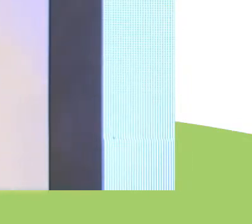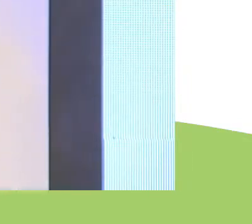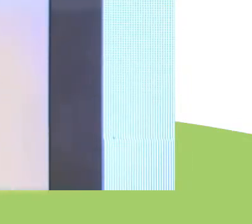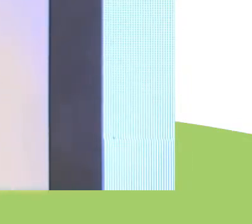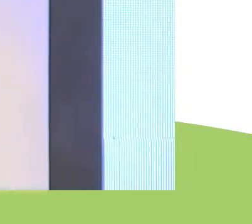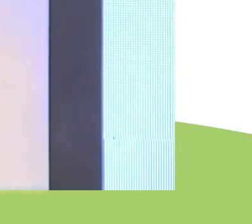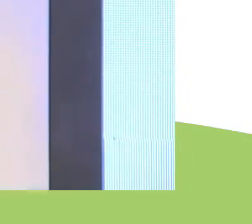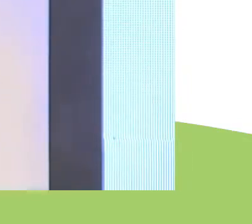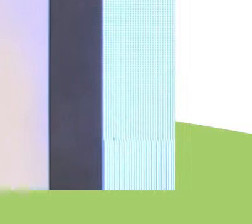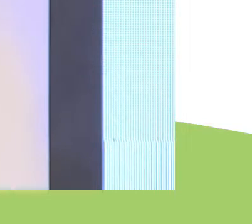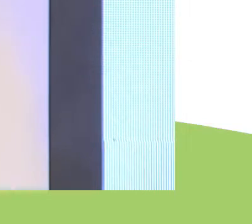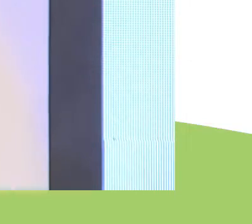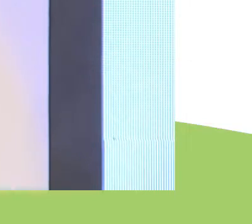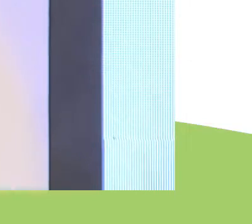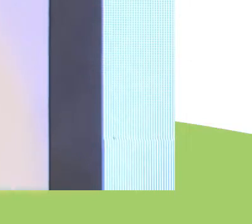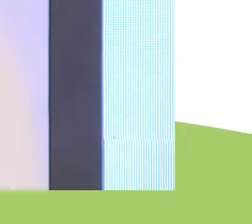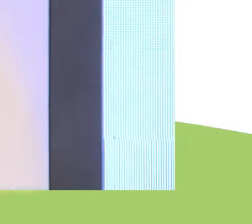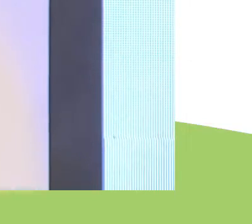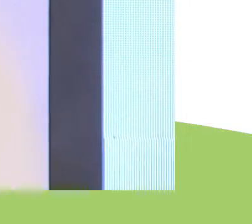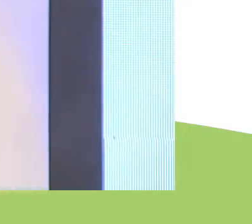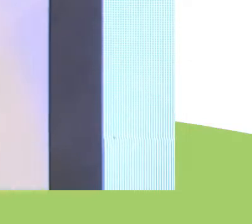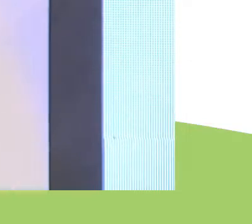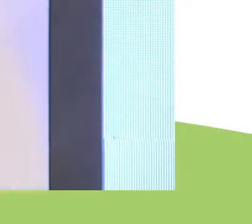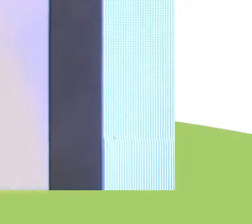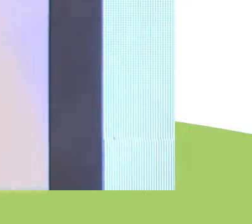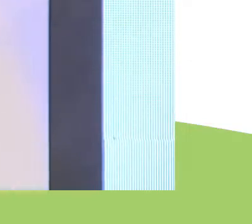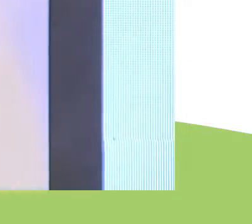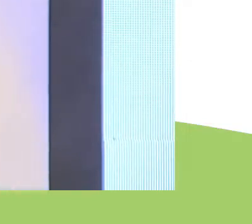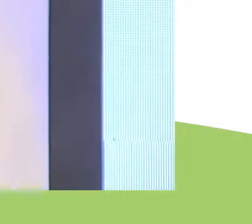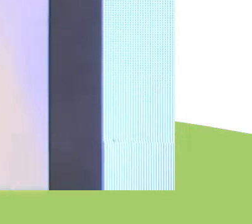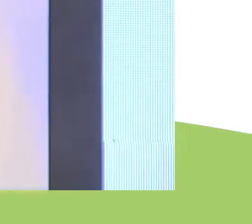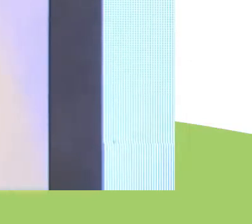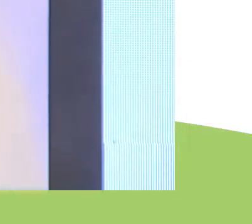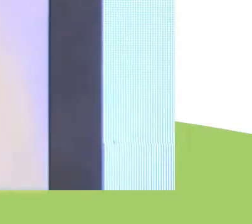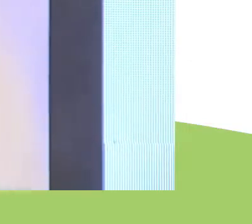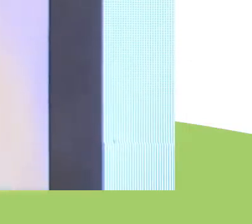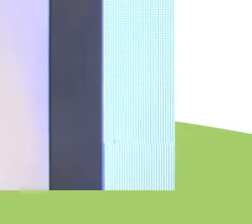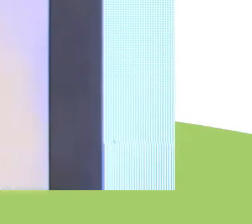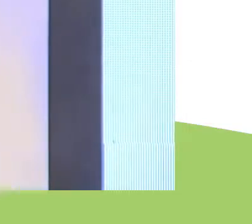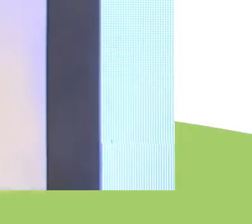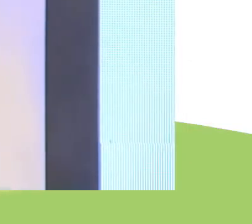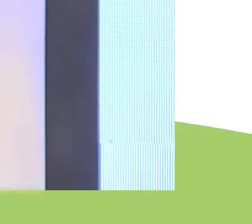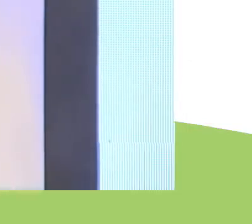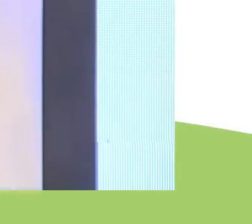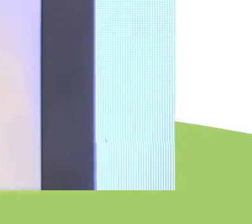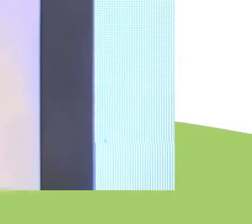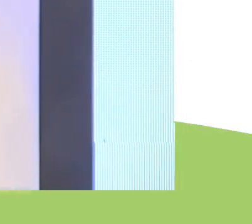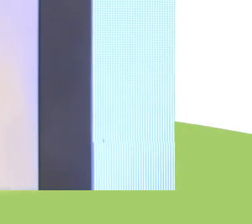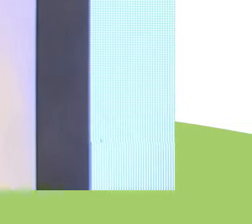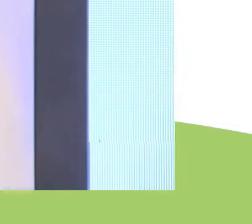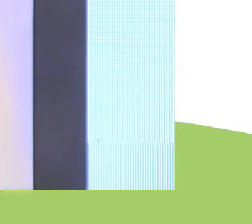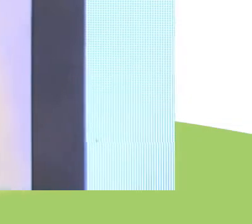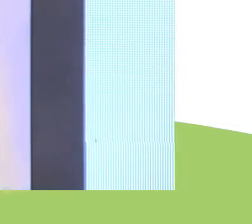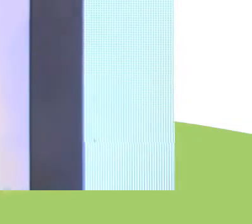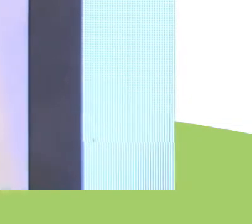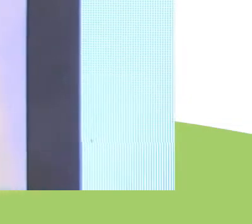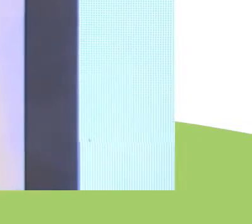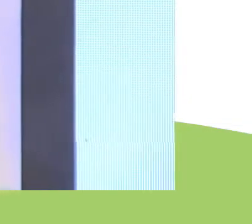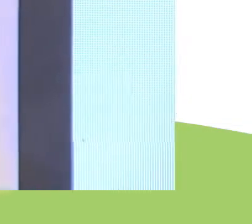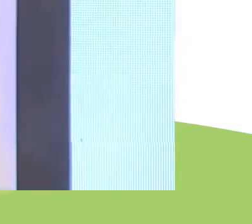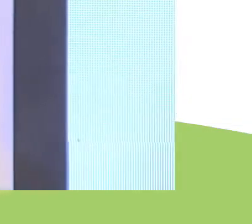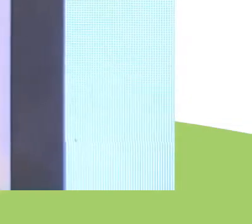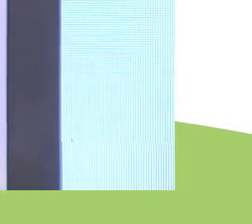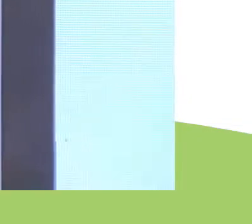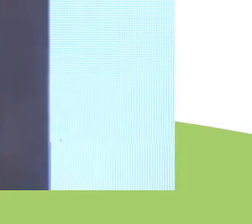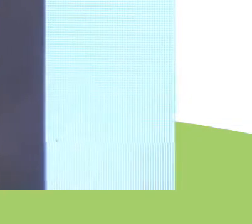representar toda a classe de fisioterapeutas do nosso país inteiro, porque você é reconhecido no país inteiro,